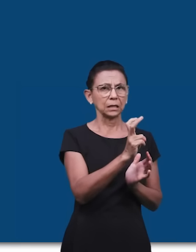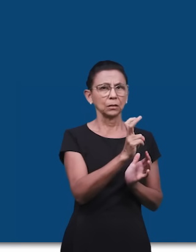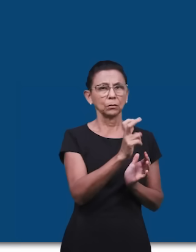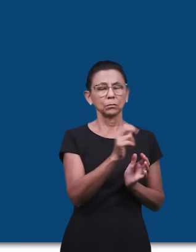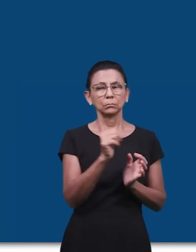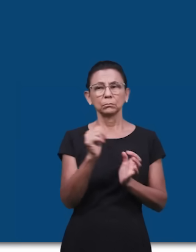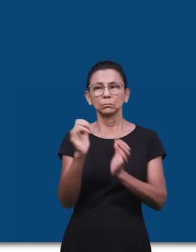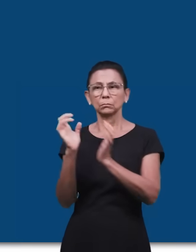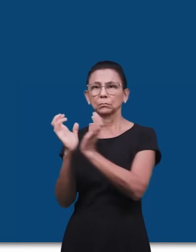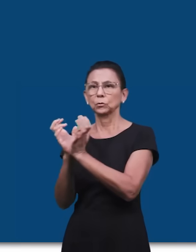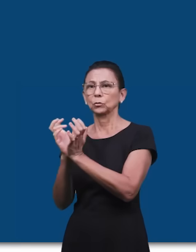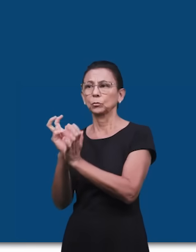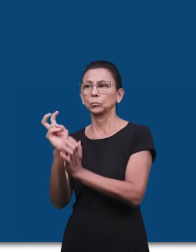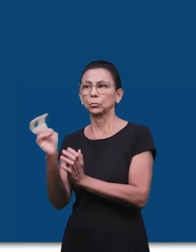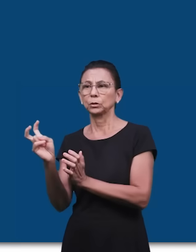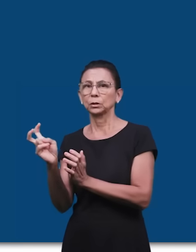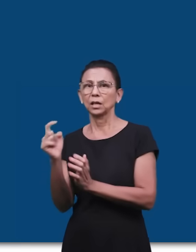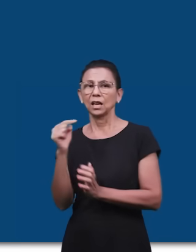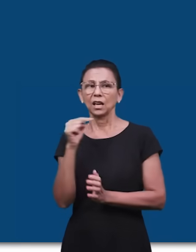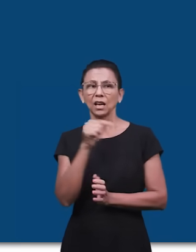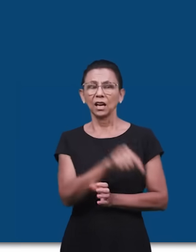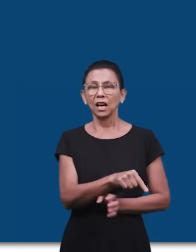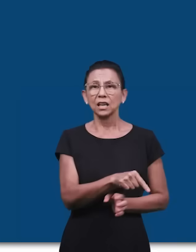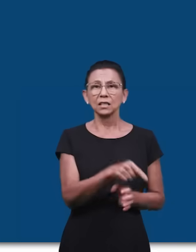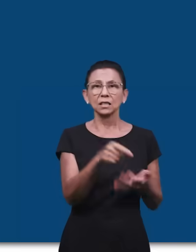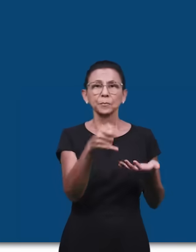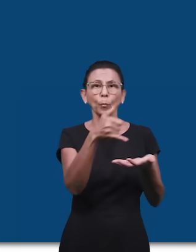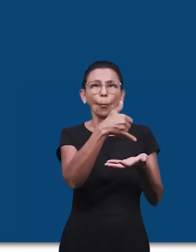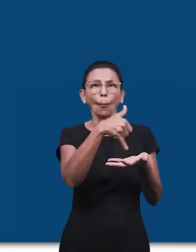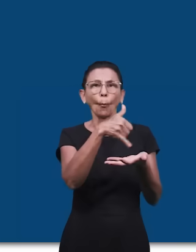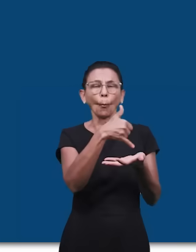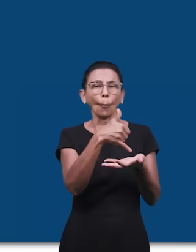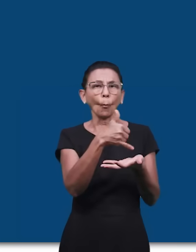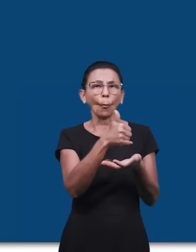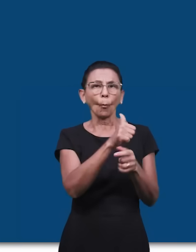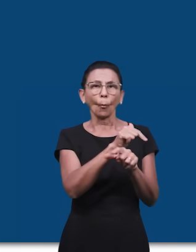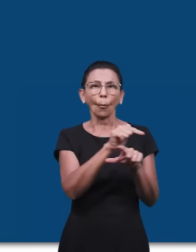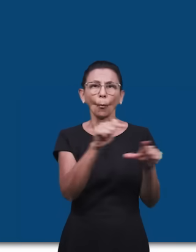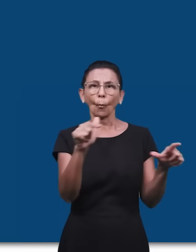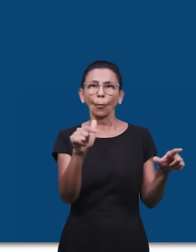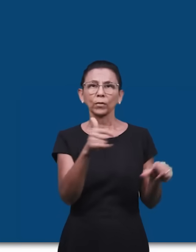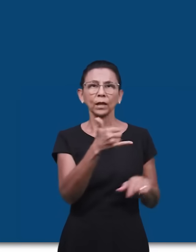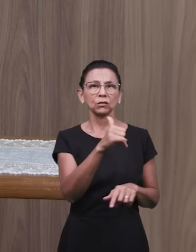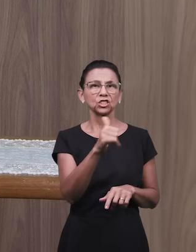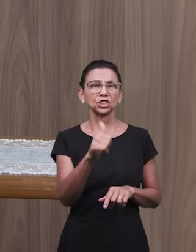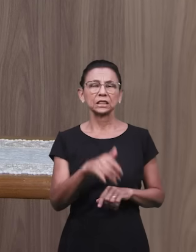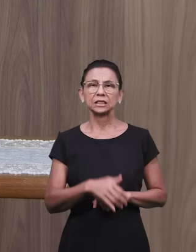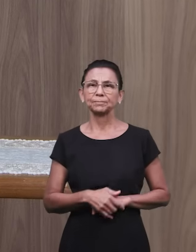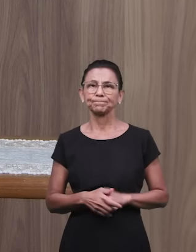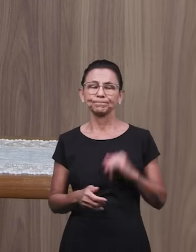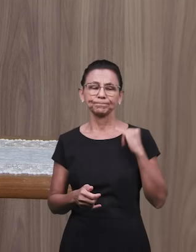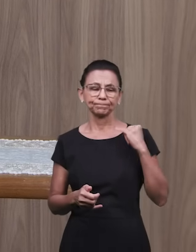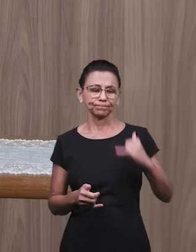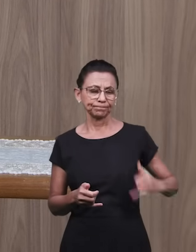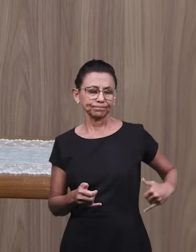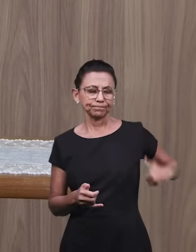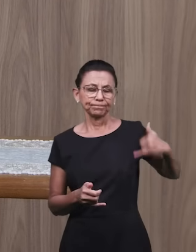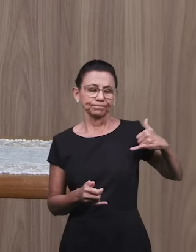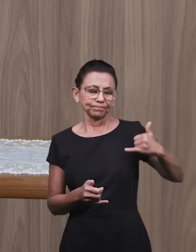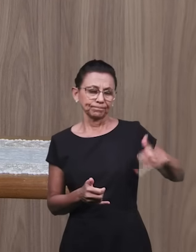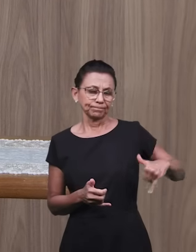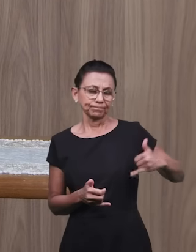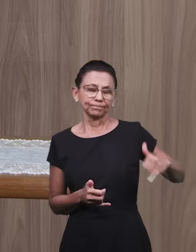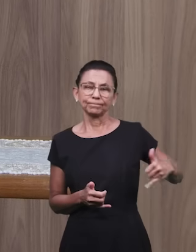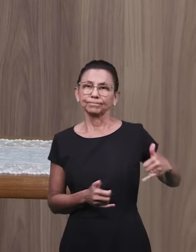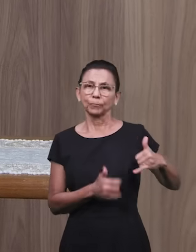suas lâmpadas, não levaram azeite consigo. Amém. Meus queridos, estamos